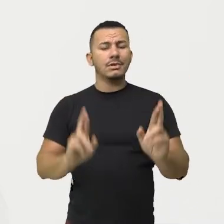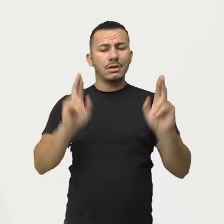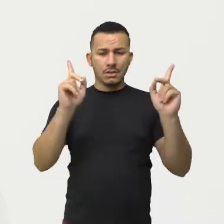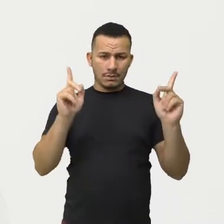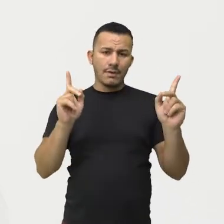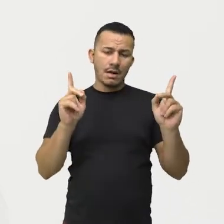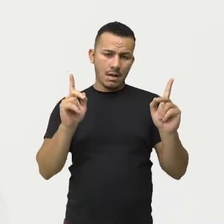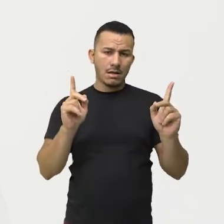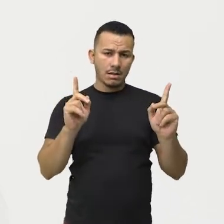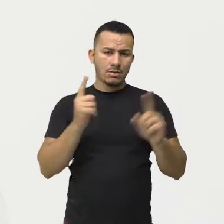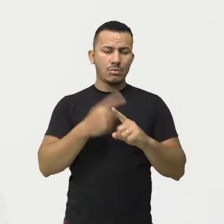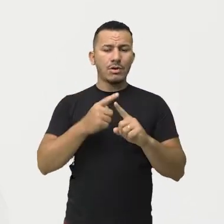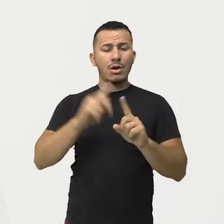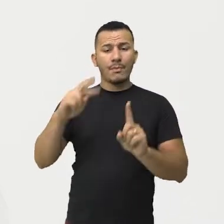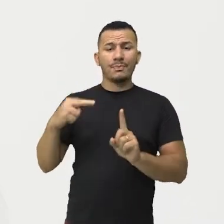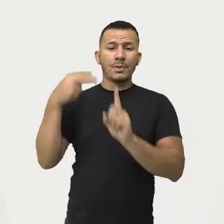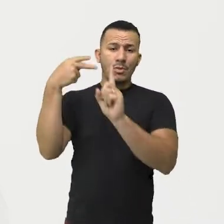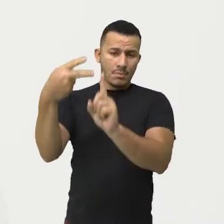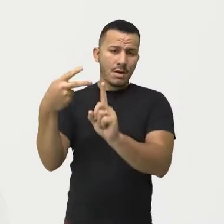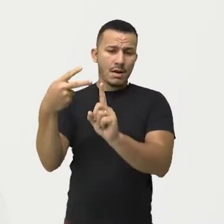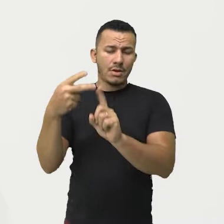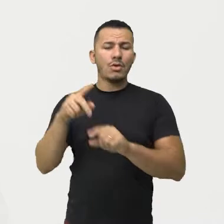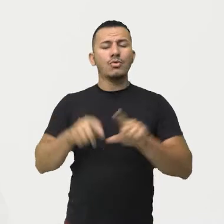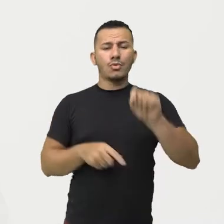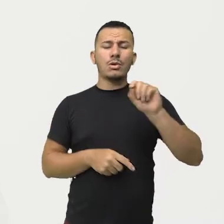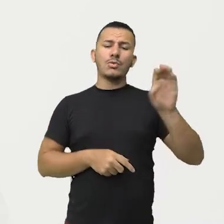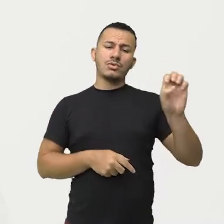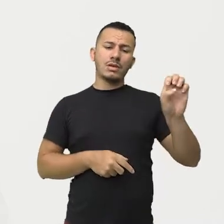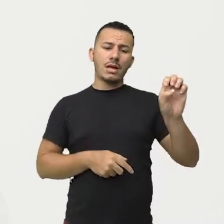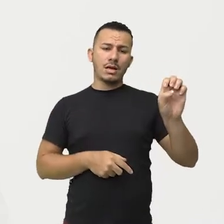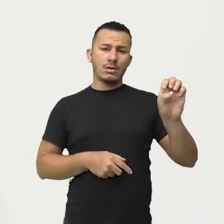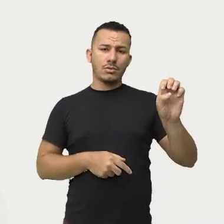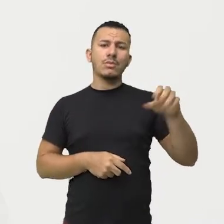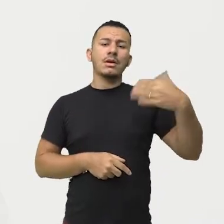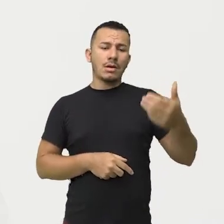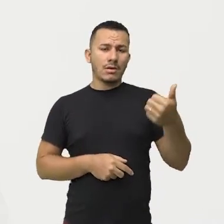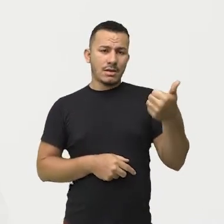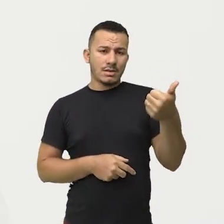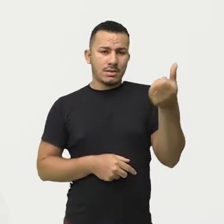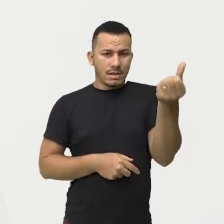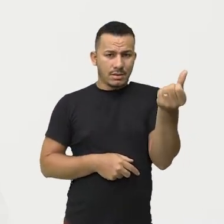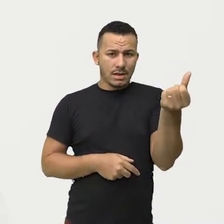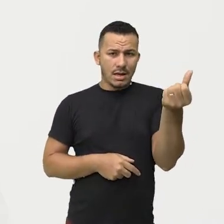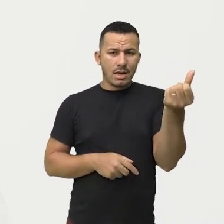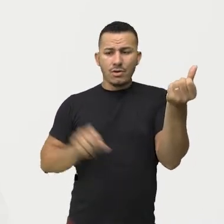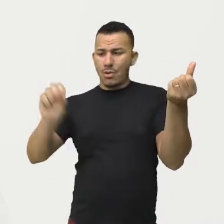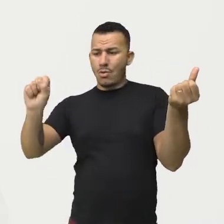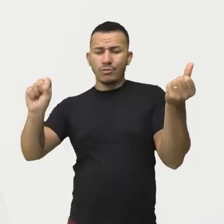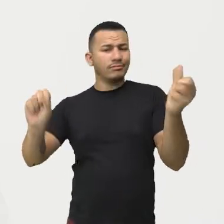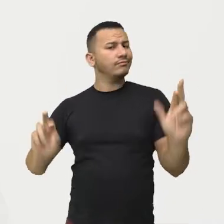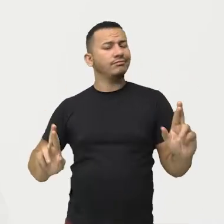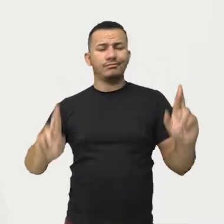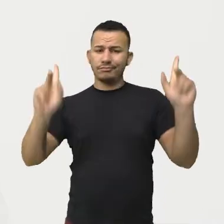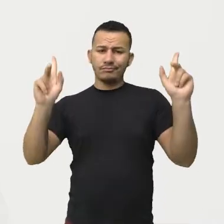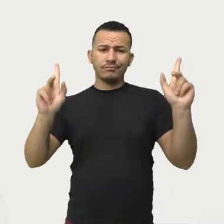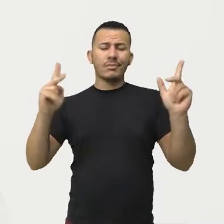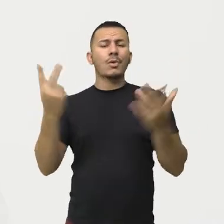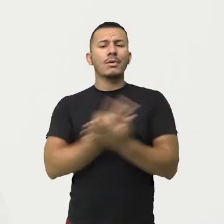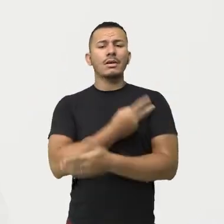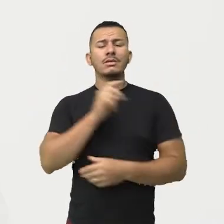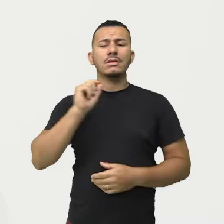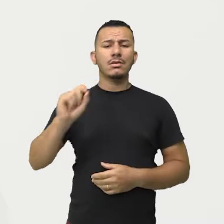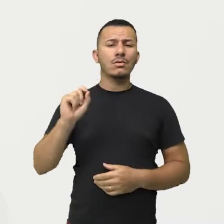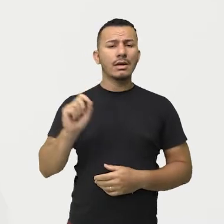porque eu dobrei de um lado, escolhi o lado esquerdo. Ó. Eu vou ter 16 e 16 é diferente de outro. O que que vai acontecer para